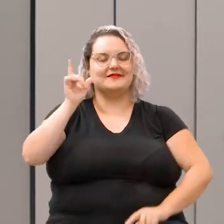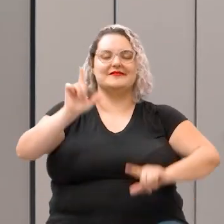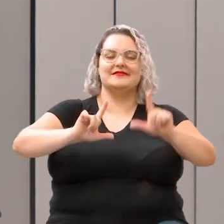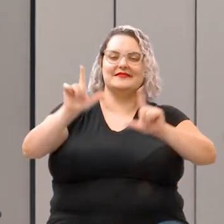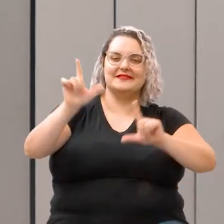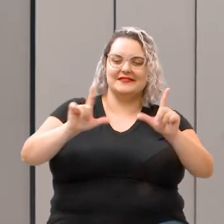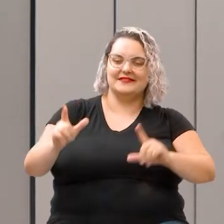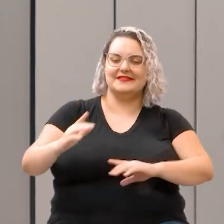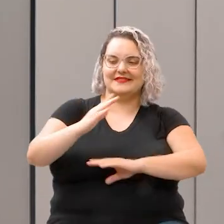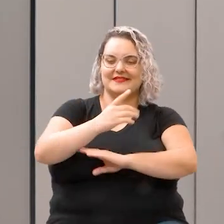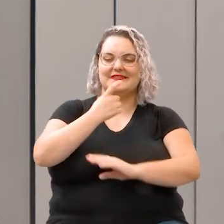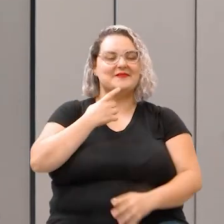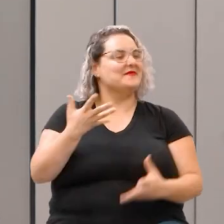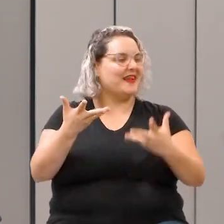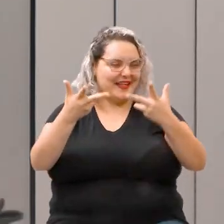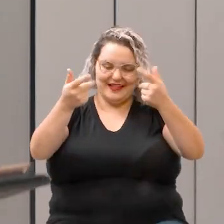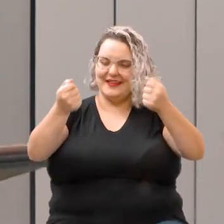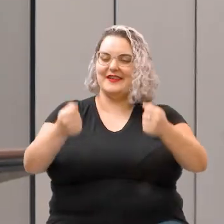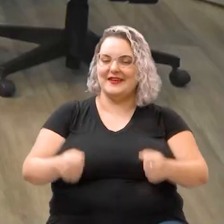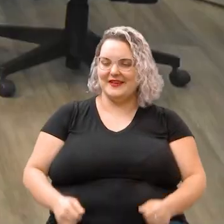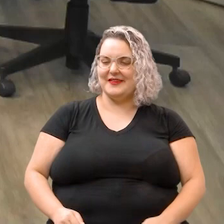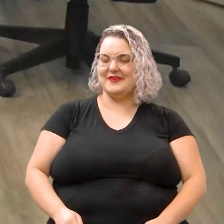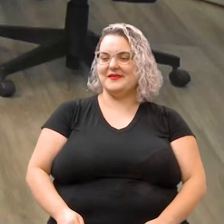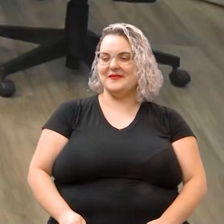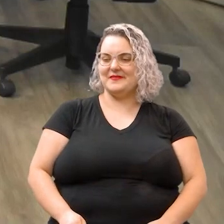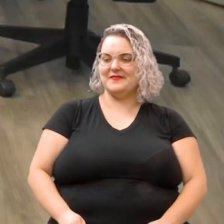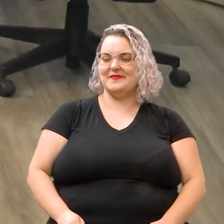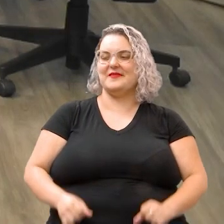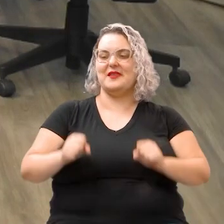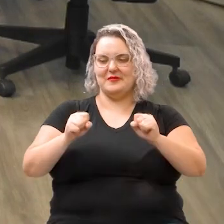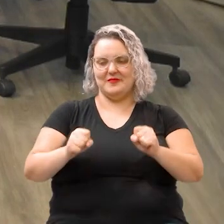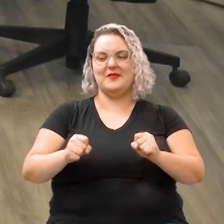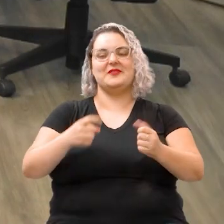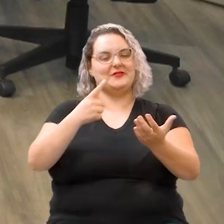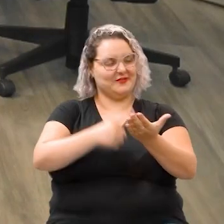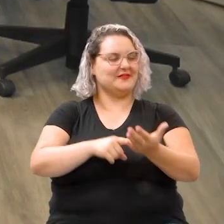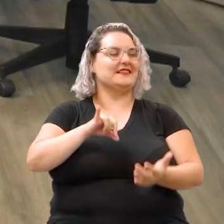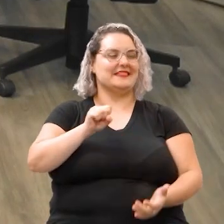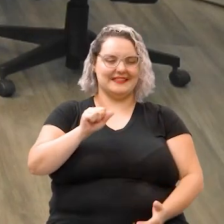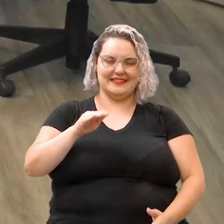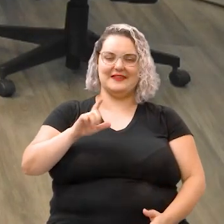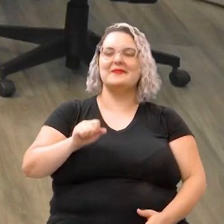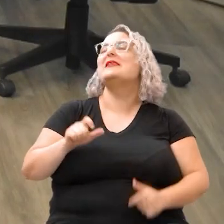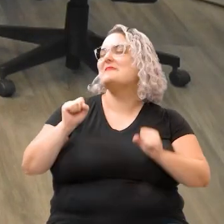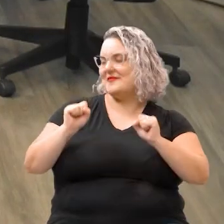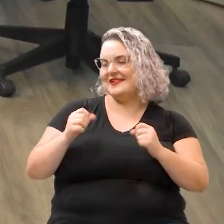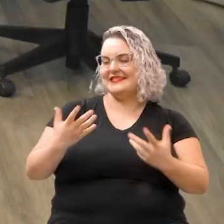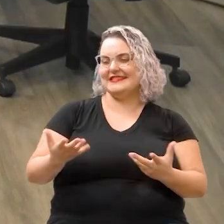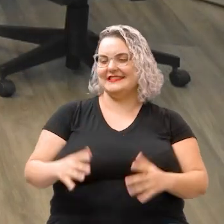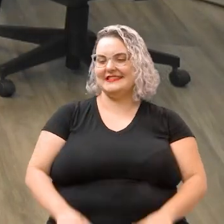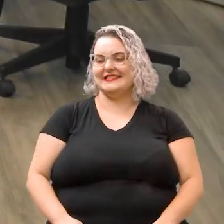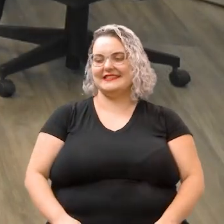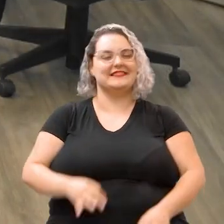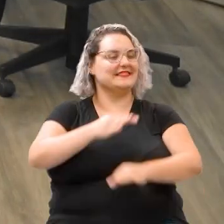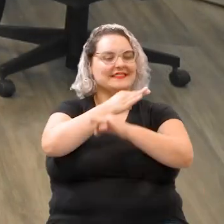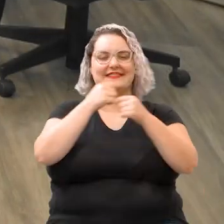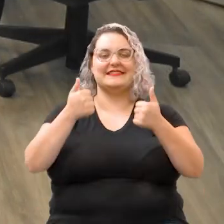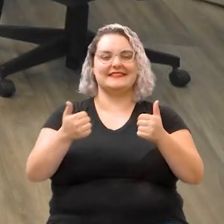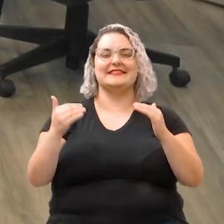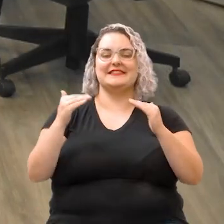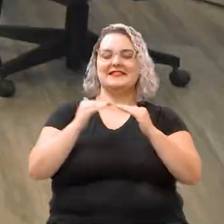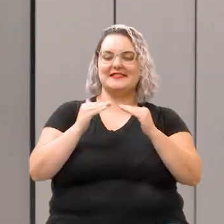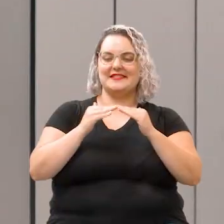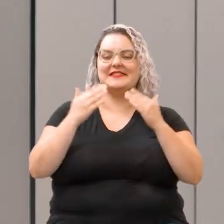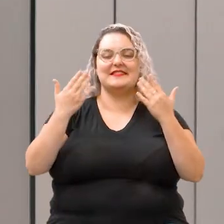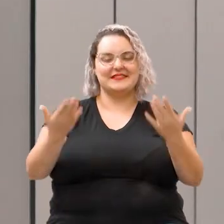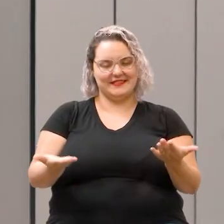Câmara Campinas, né, vereador? Maravilha. Pode Tá. contar com a Isabela, né? Então, excelente.